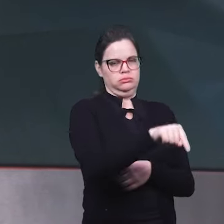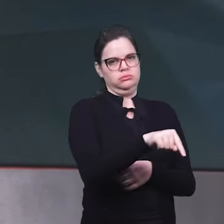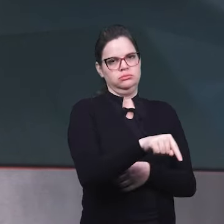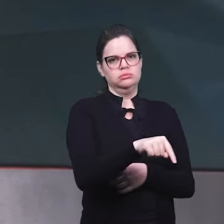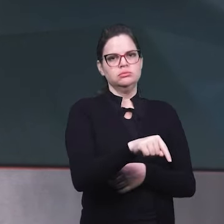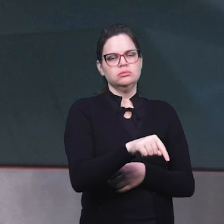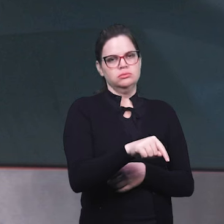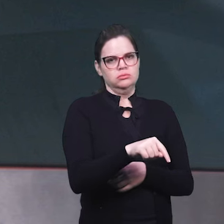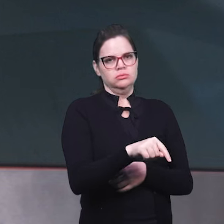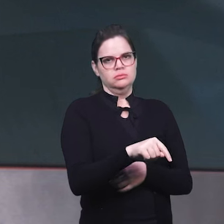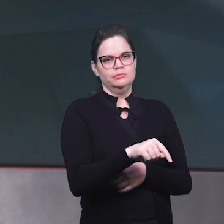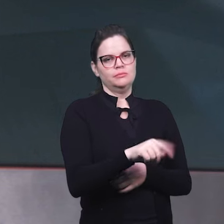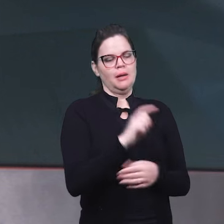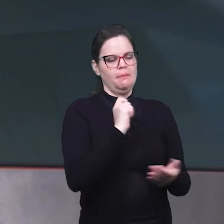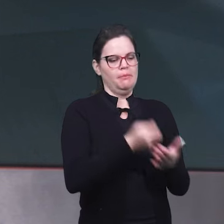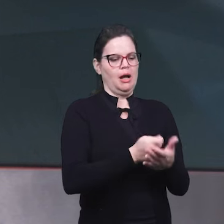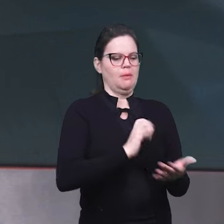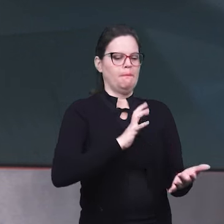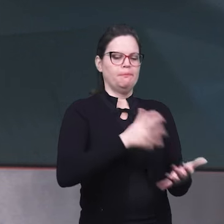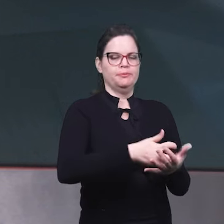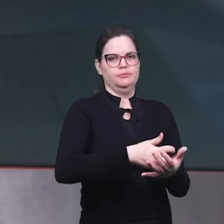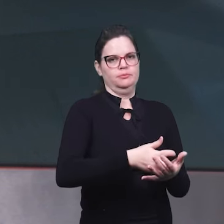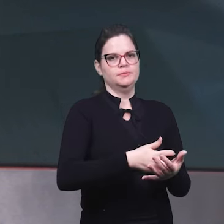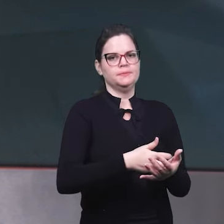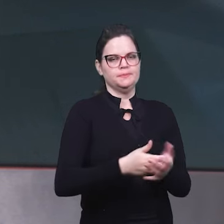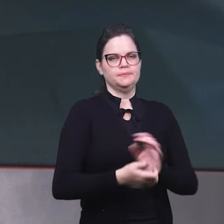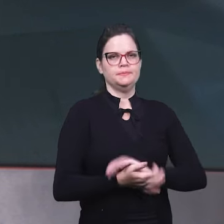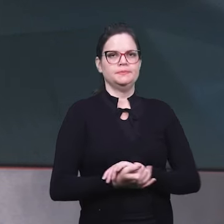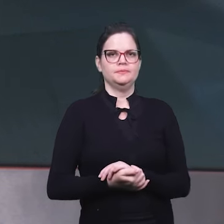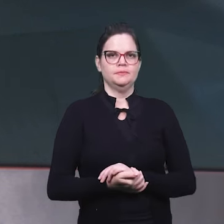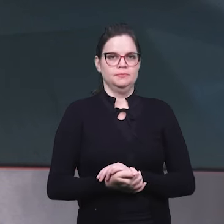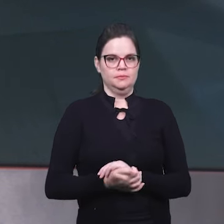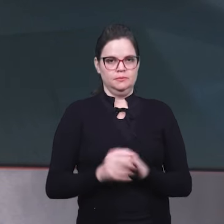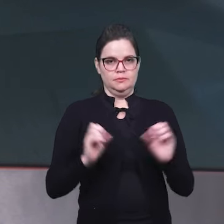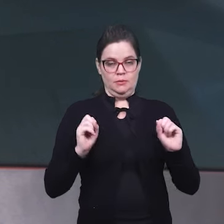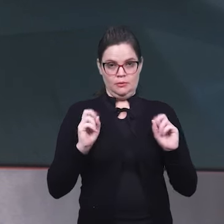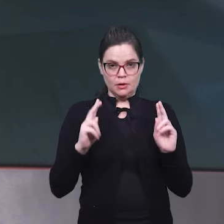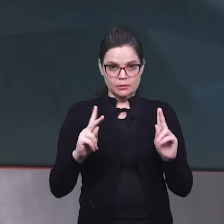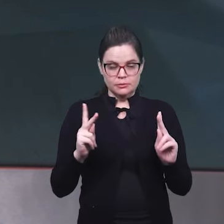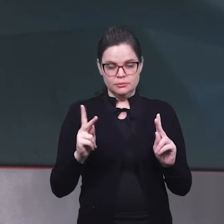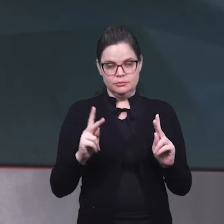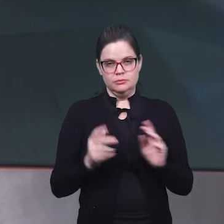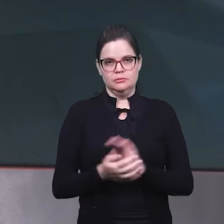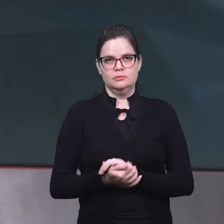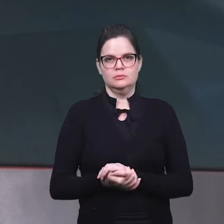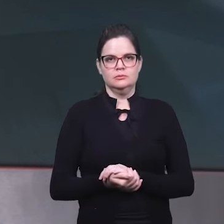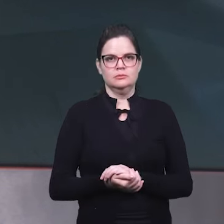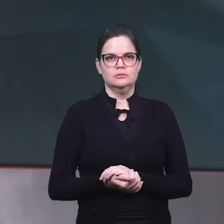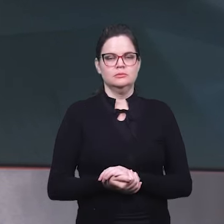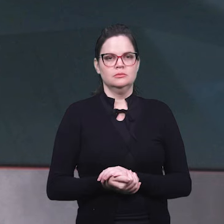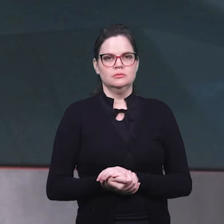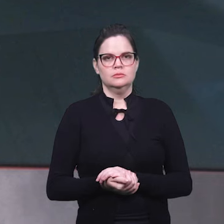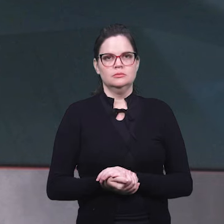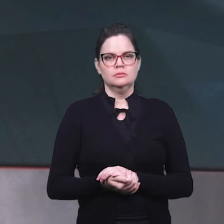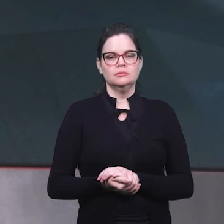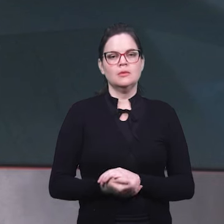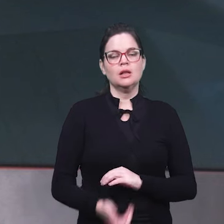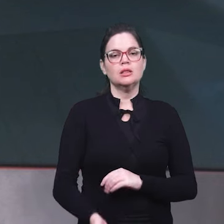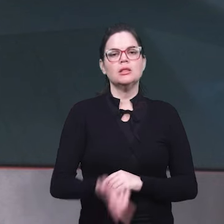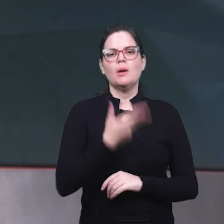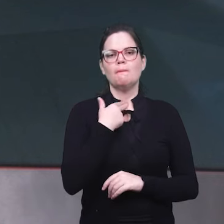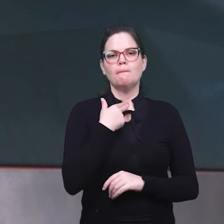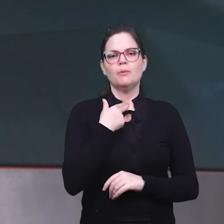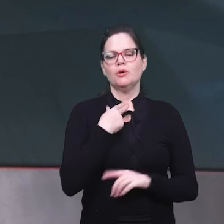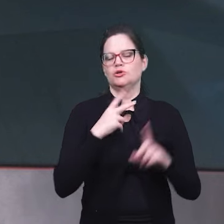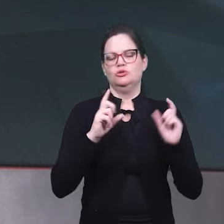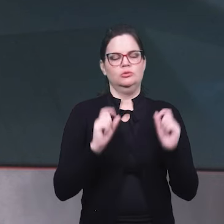necessita à vista. Bem lembrado de novo. Jamais você deve